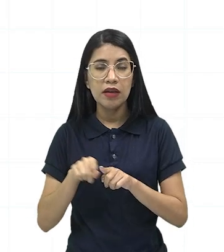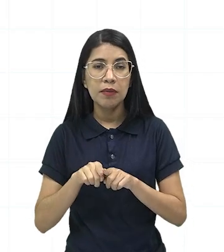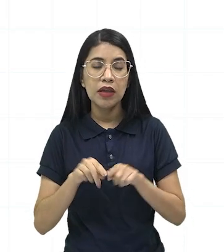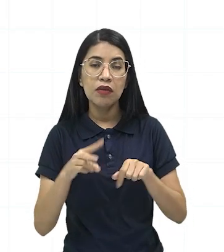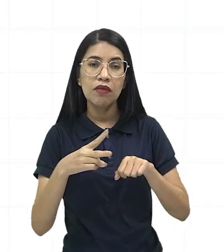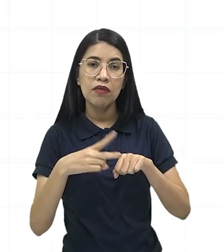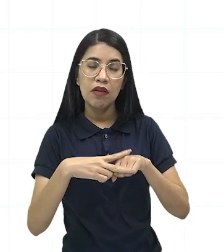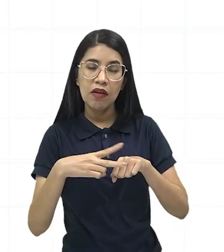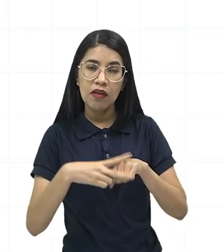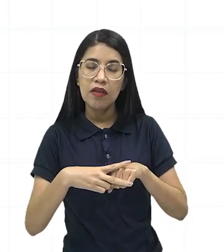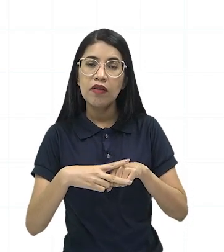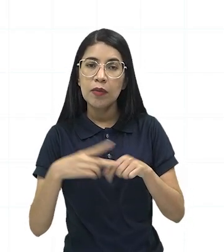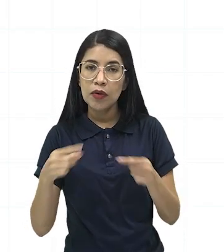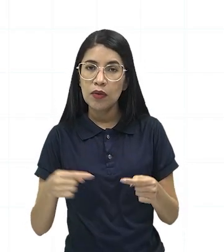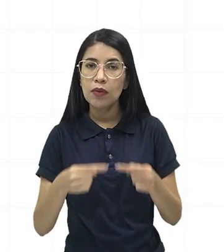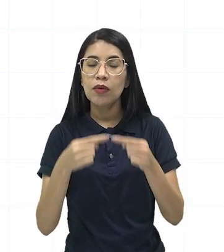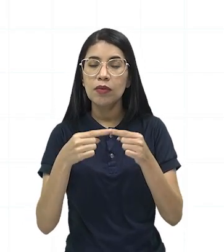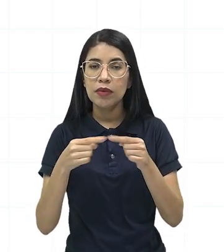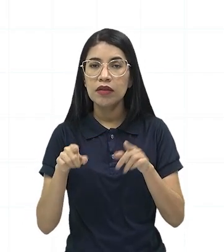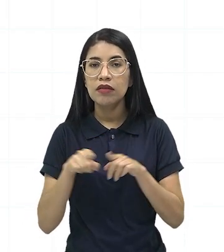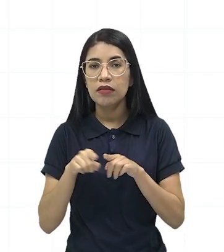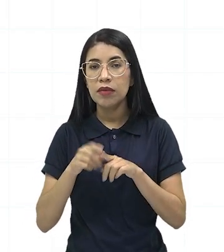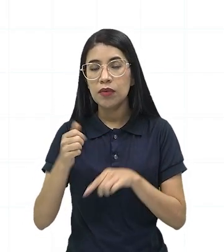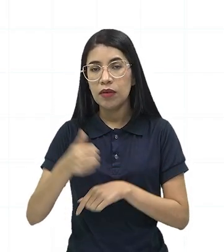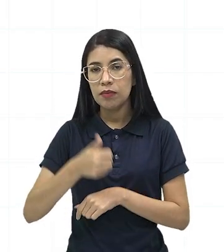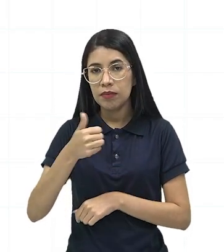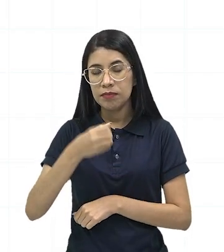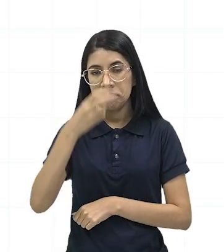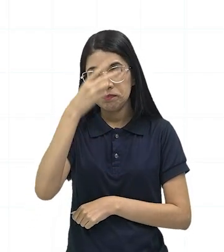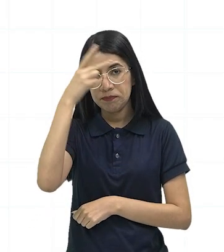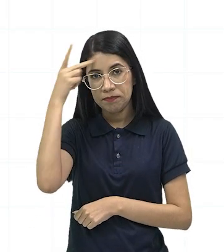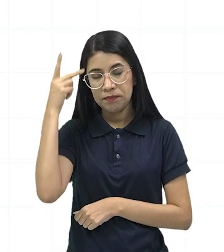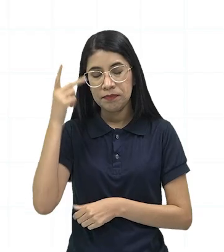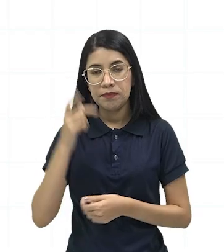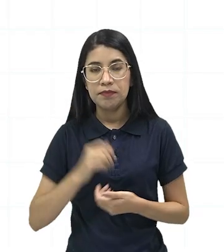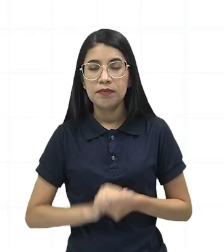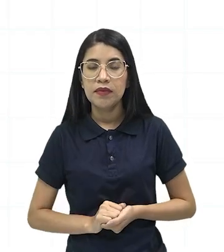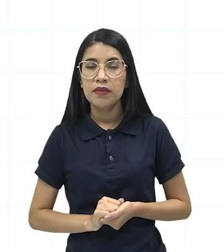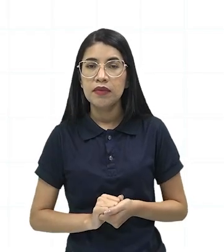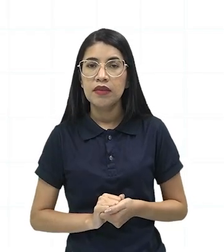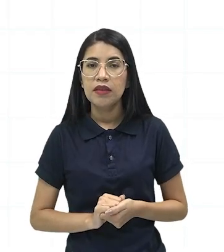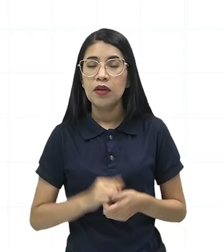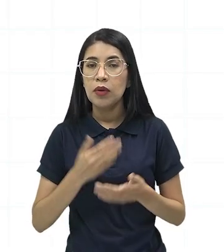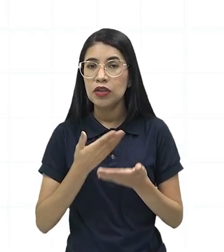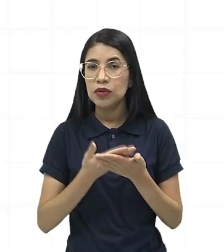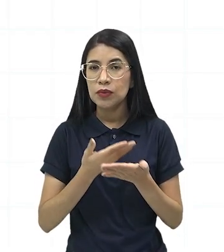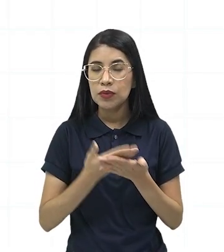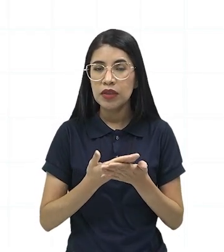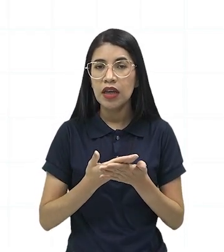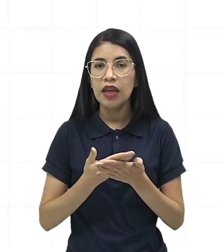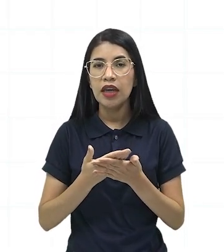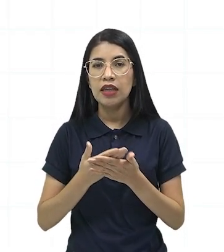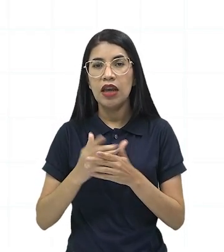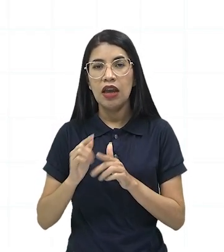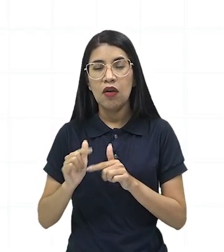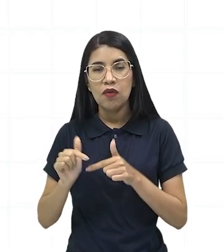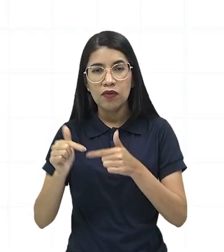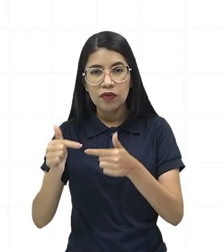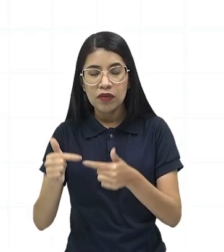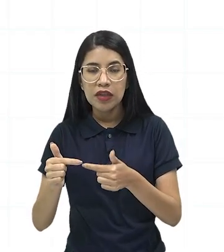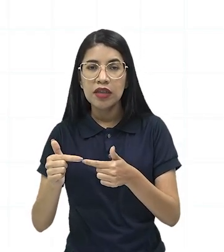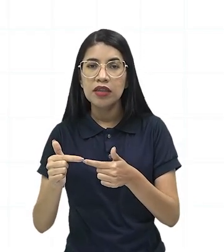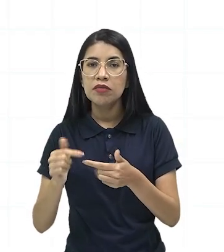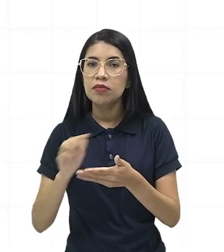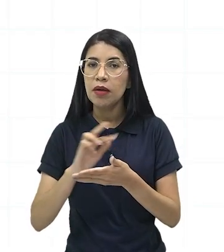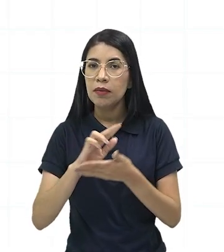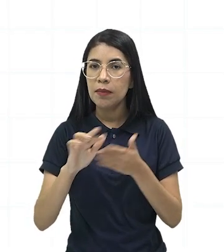também vai estar indicando na primeira pessoa, né? Que, no caso, estudei, fiz, não é?